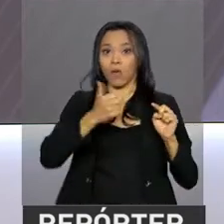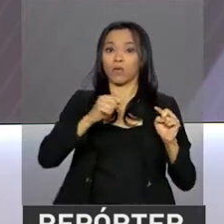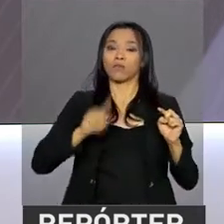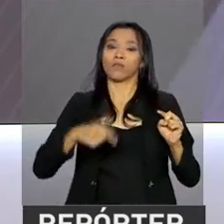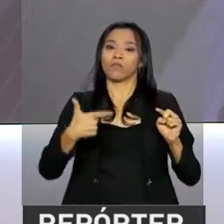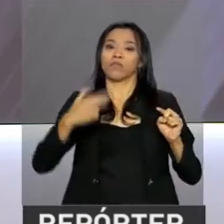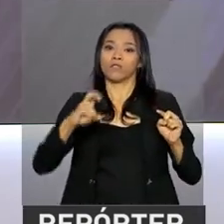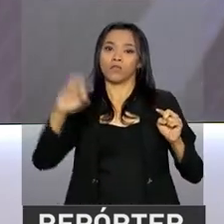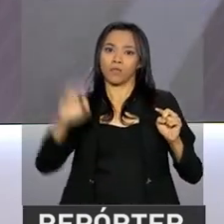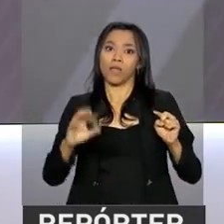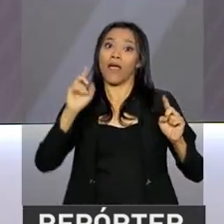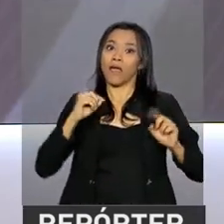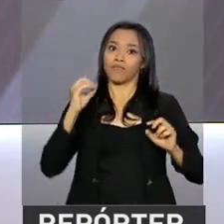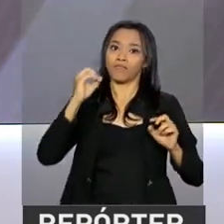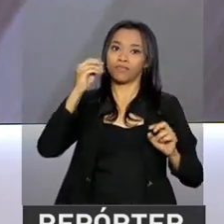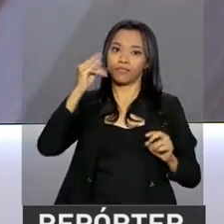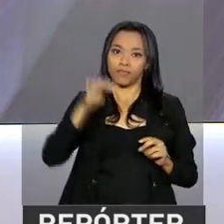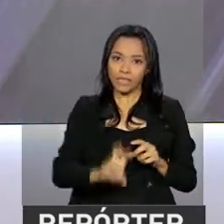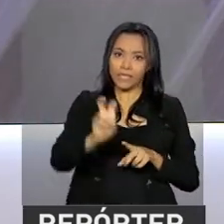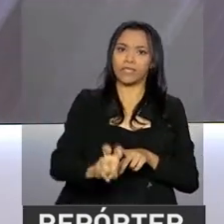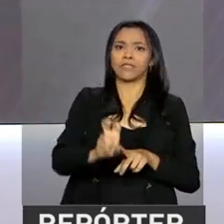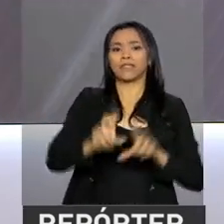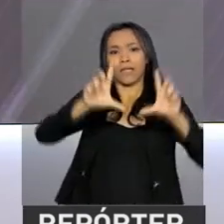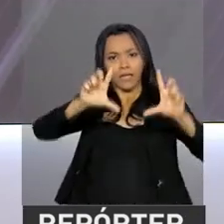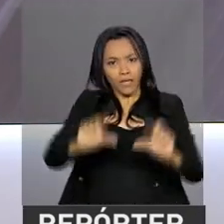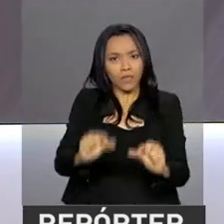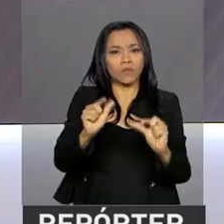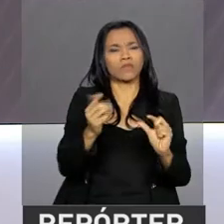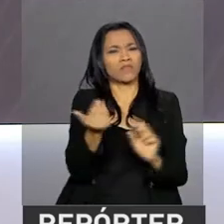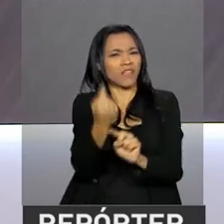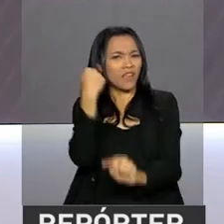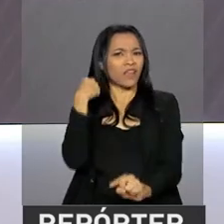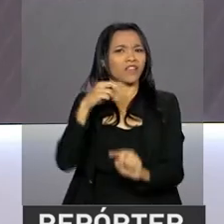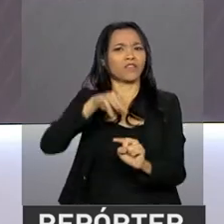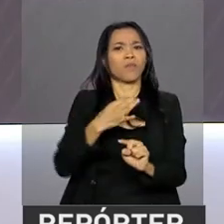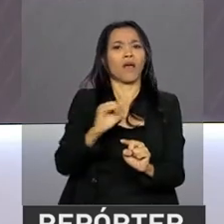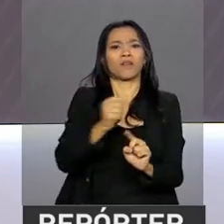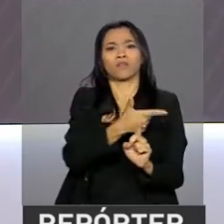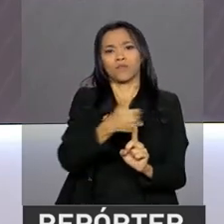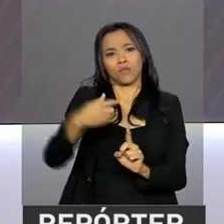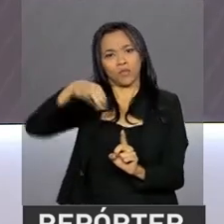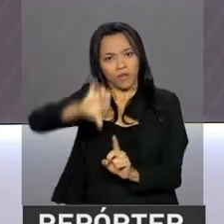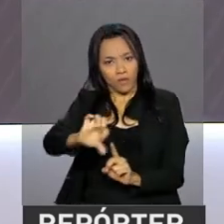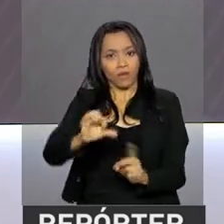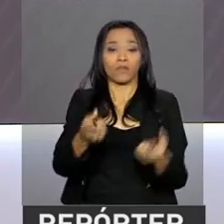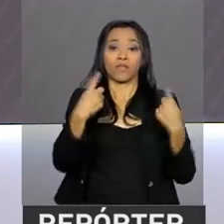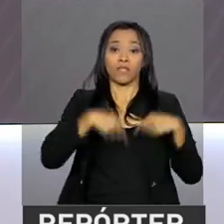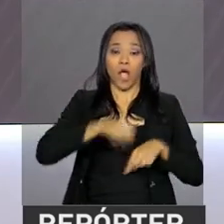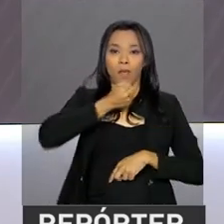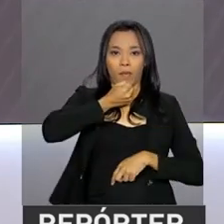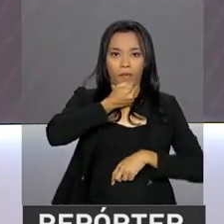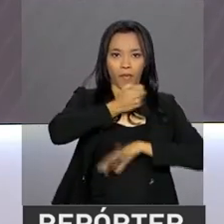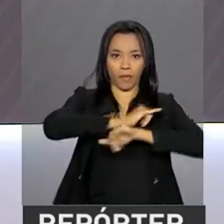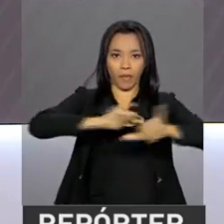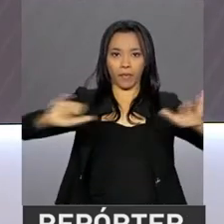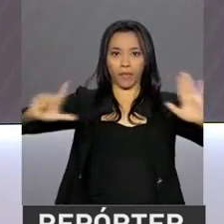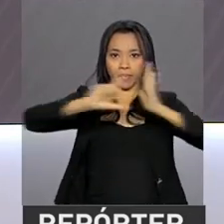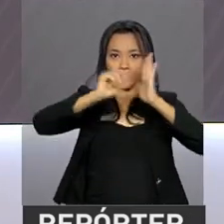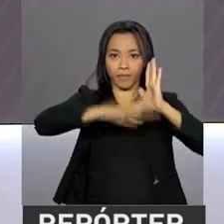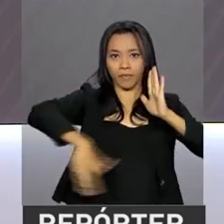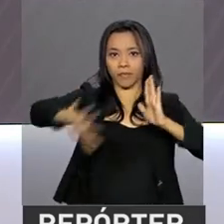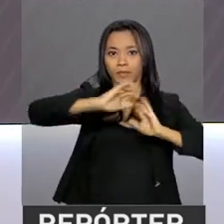quinta redução seguida do índice desde março de 2009 em mensagem lida pelo porta voz da presidência da república